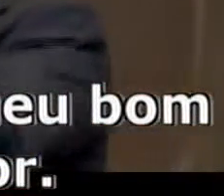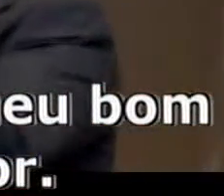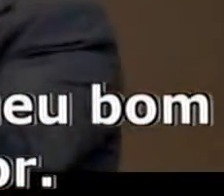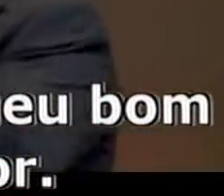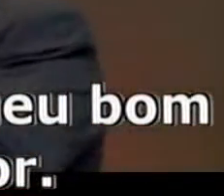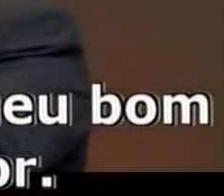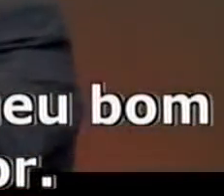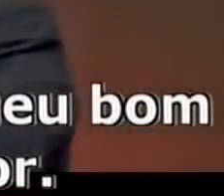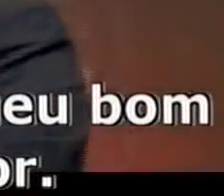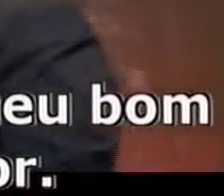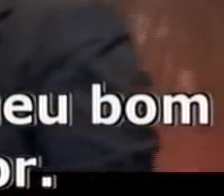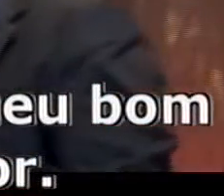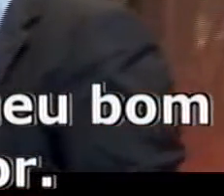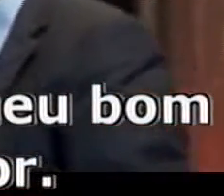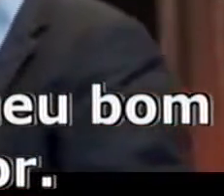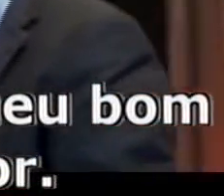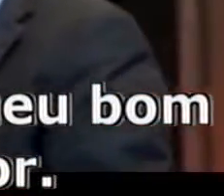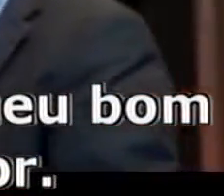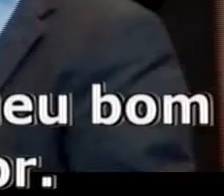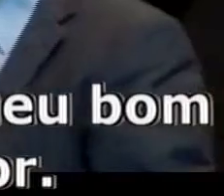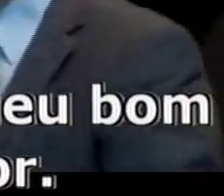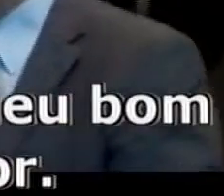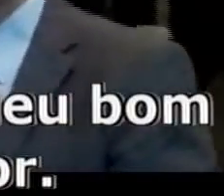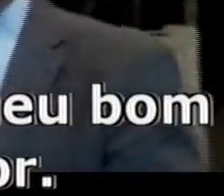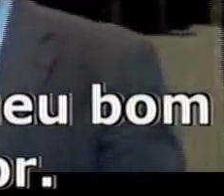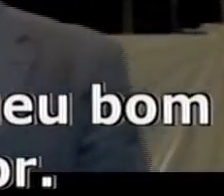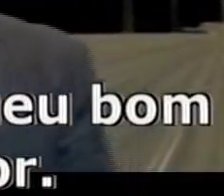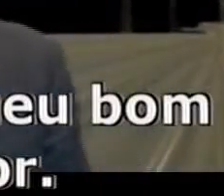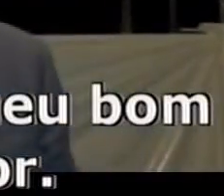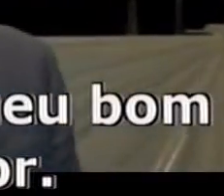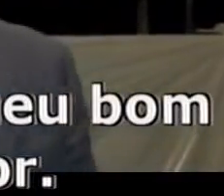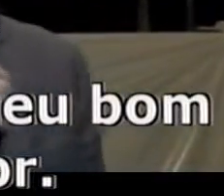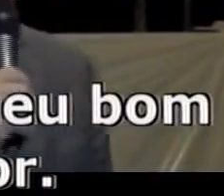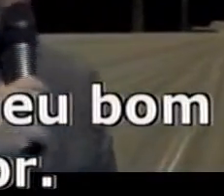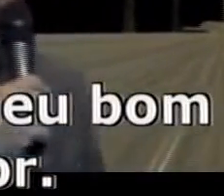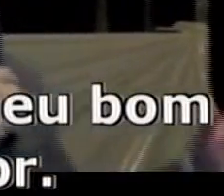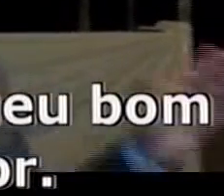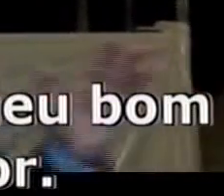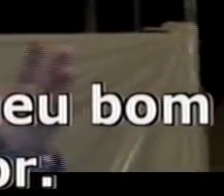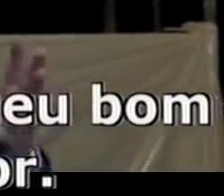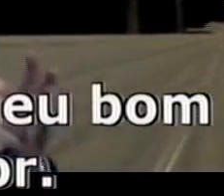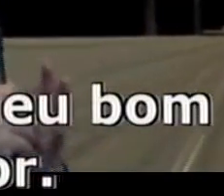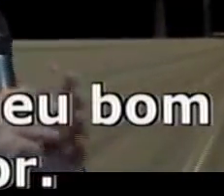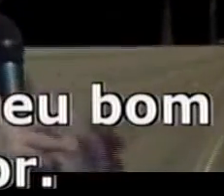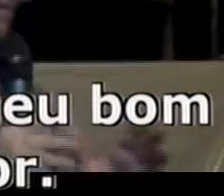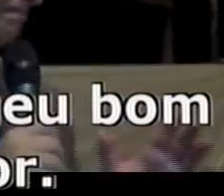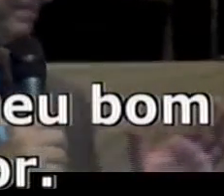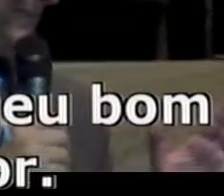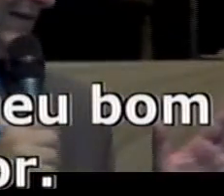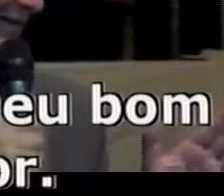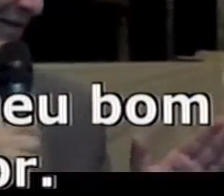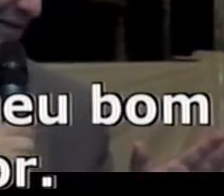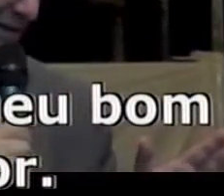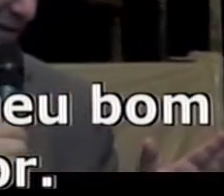fazer diferença nessa terra. Fala com Deus. Agora eu quero orar por você.